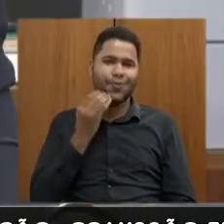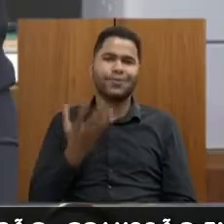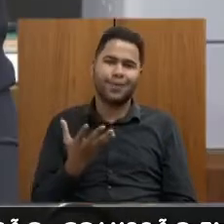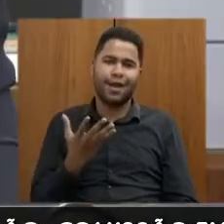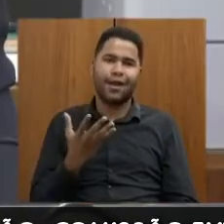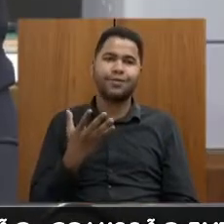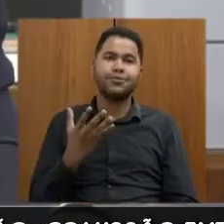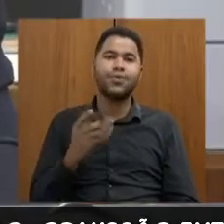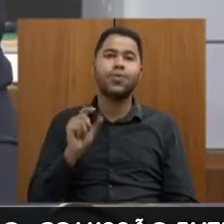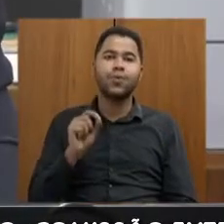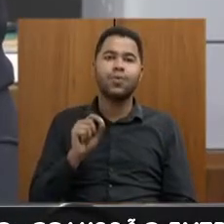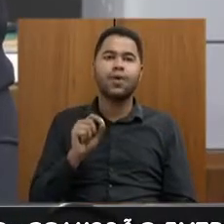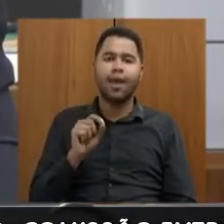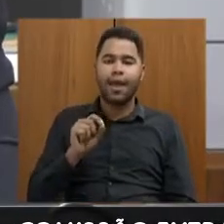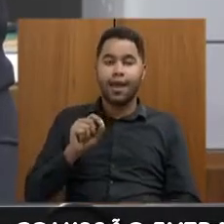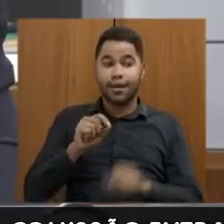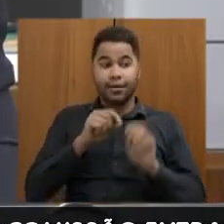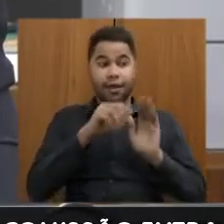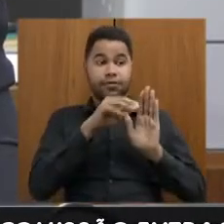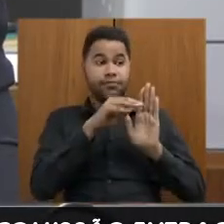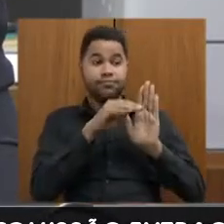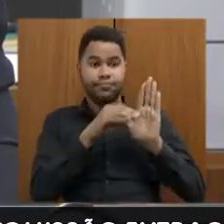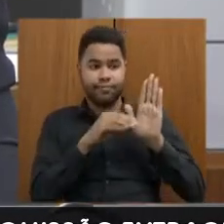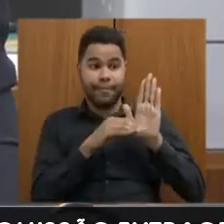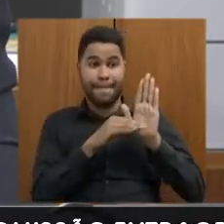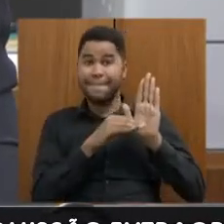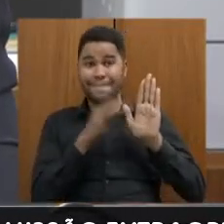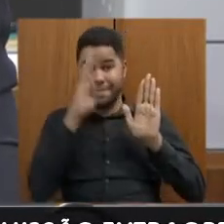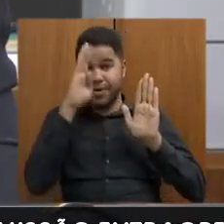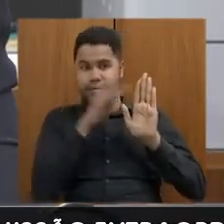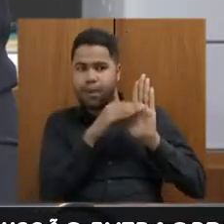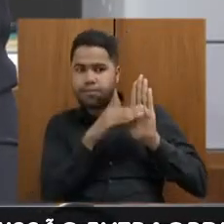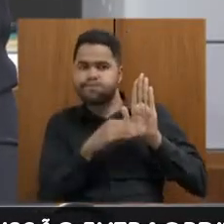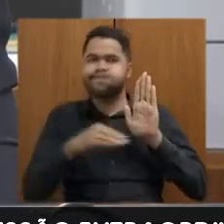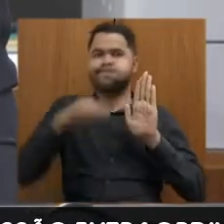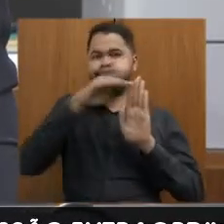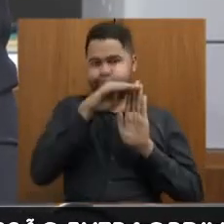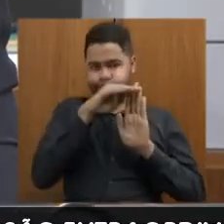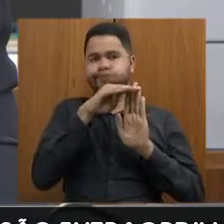colocá-lo dentro das obras prioritárias que é